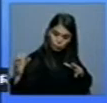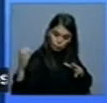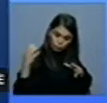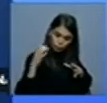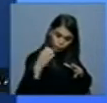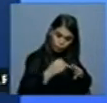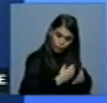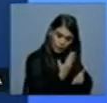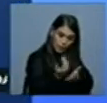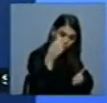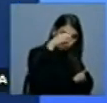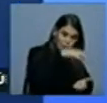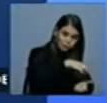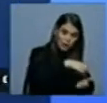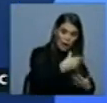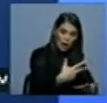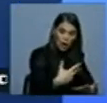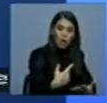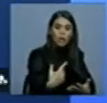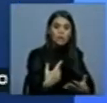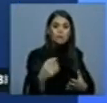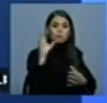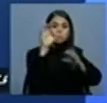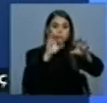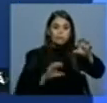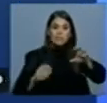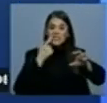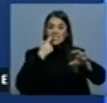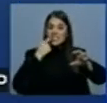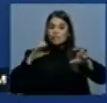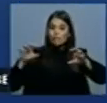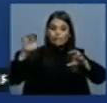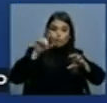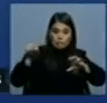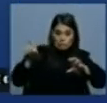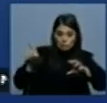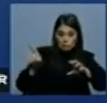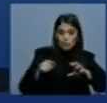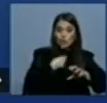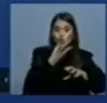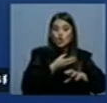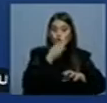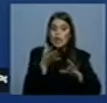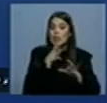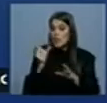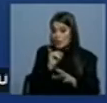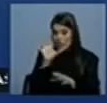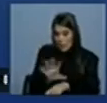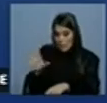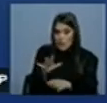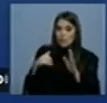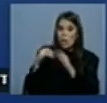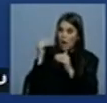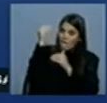posição atual. E que a disposição dos asteroides troianos, como estamos a ver, explica, de acordo com esta simulação, porque é que temos muitos mais à